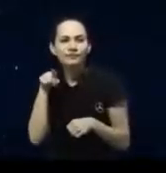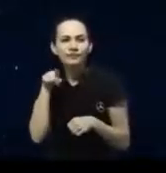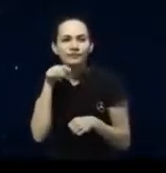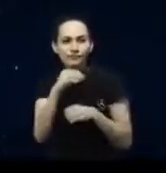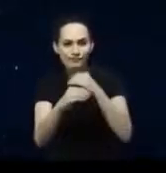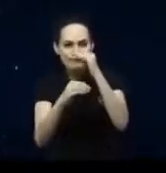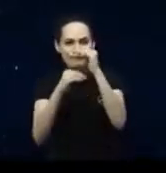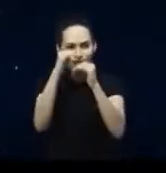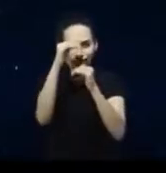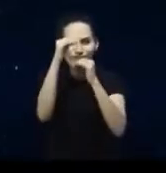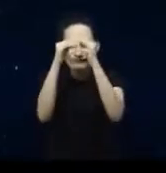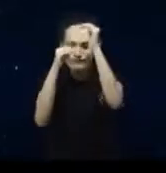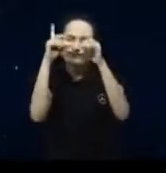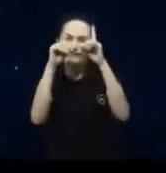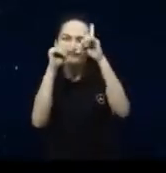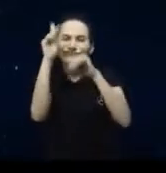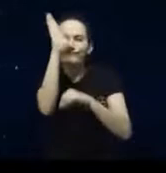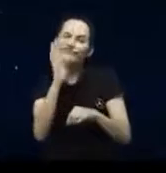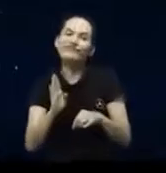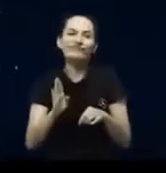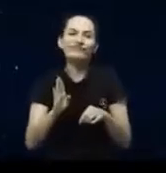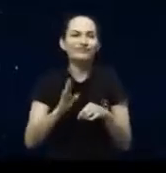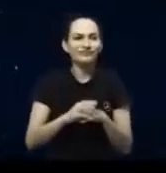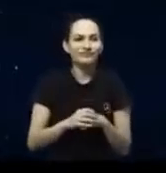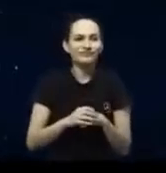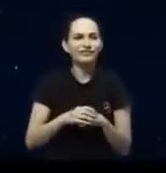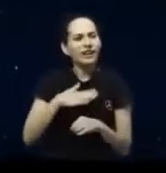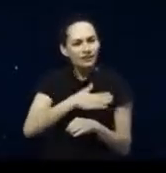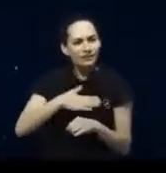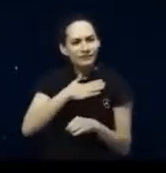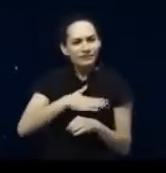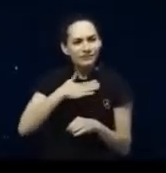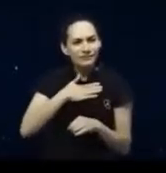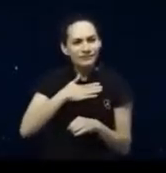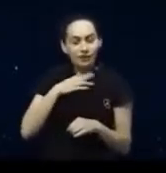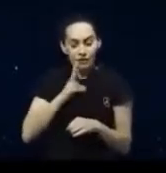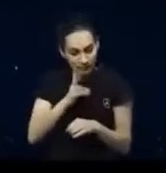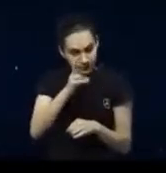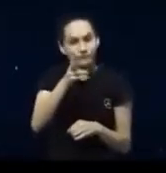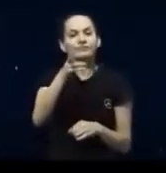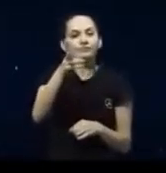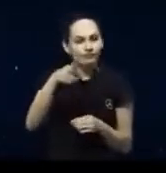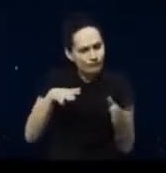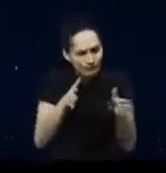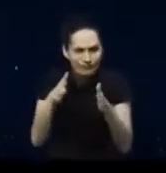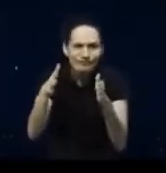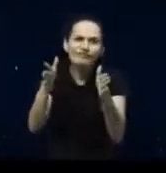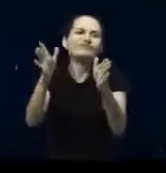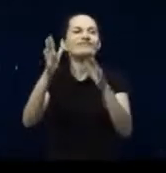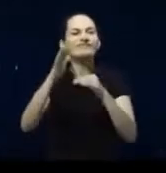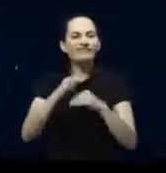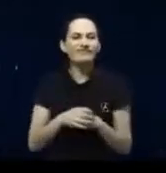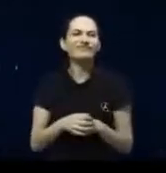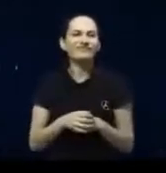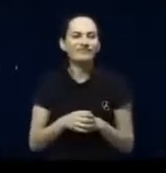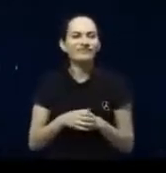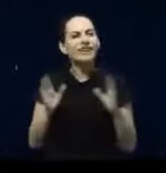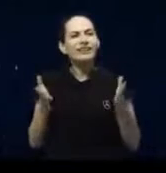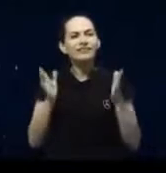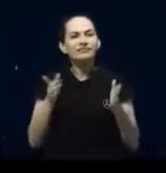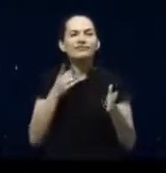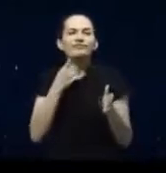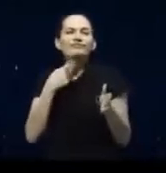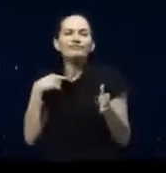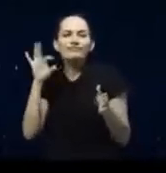ver oferecidas friends in Brazil and would like you to continue for